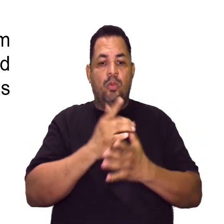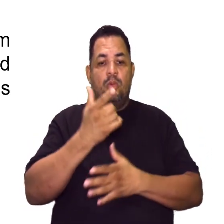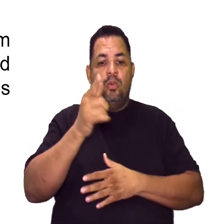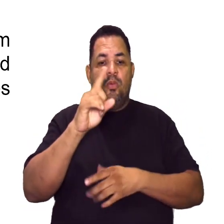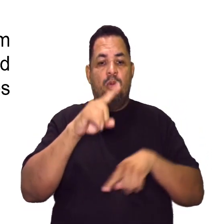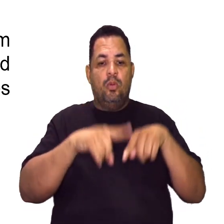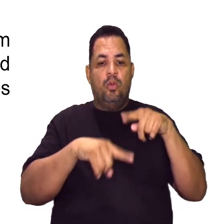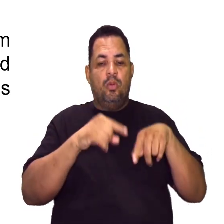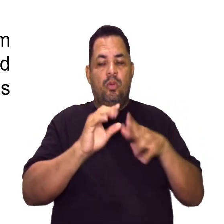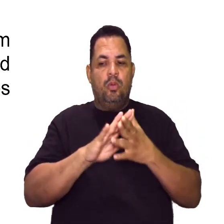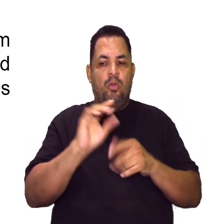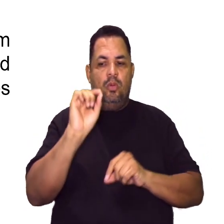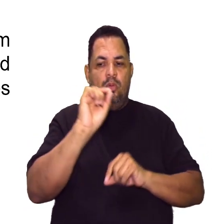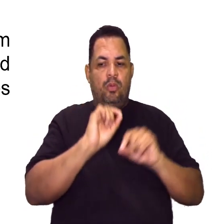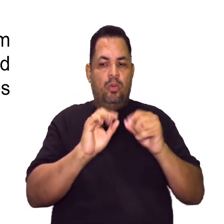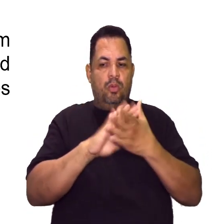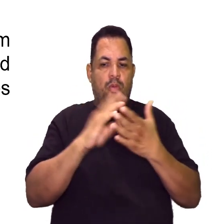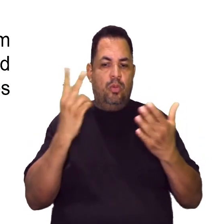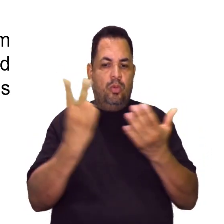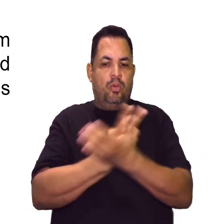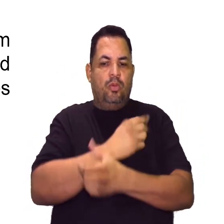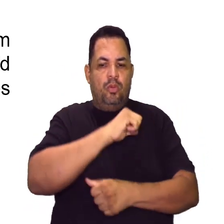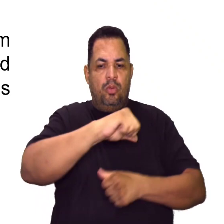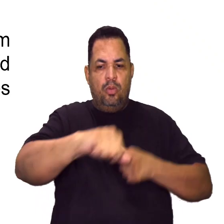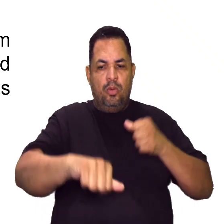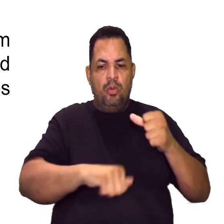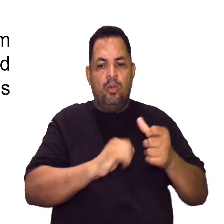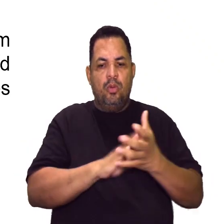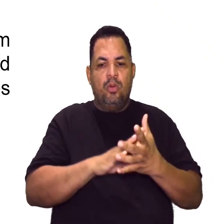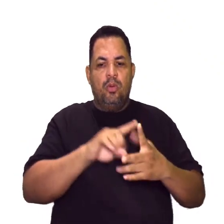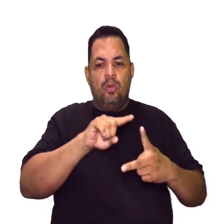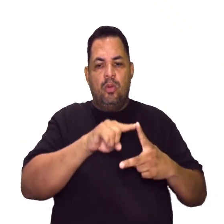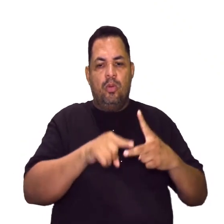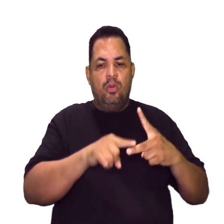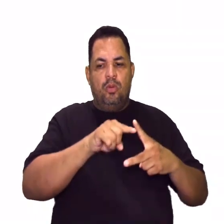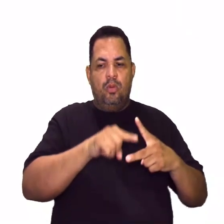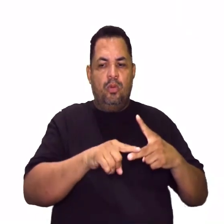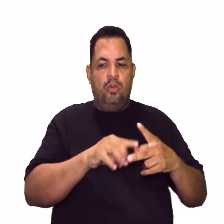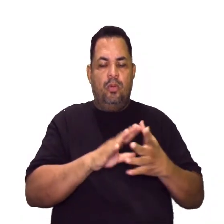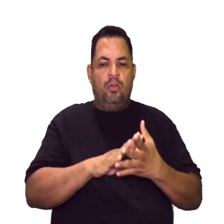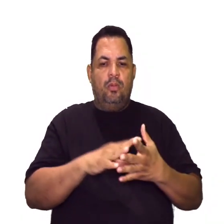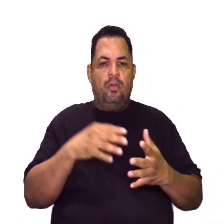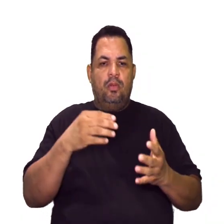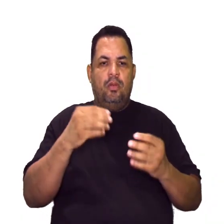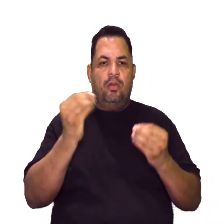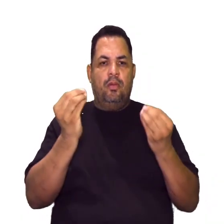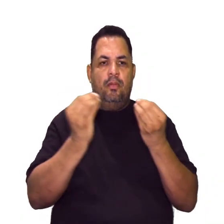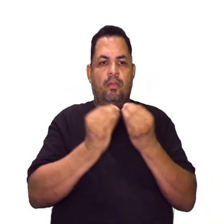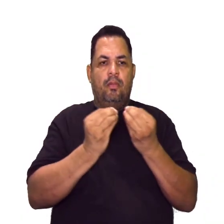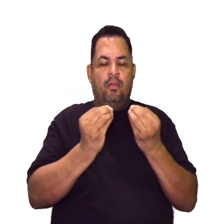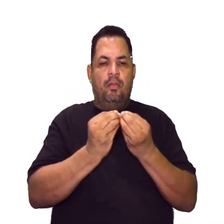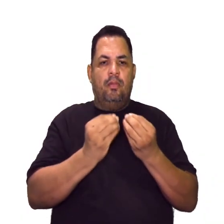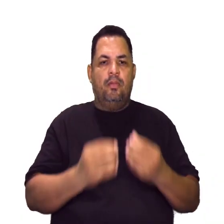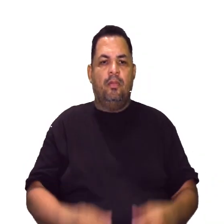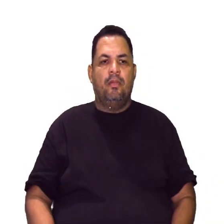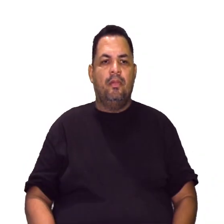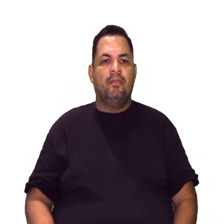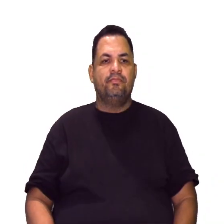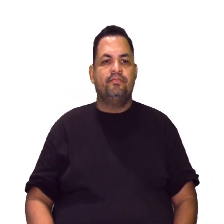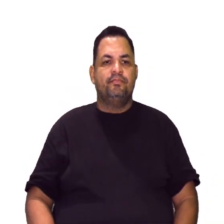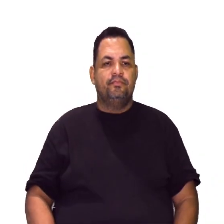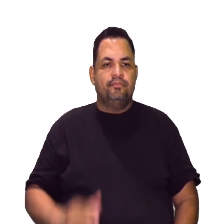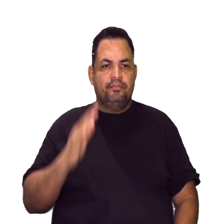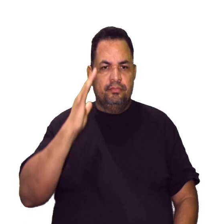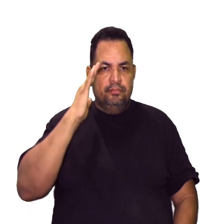E aí o que acontece? Altera o ângulo, né, da molécula. Sobre a teoria de repulsão dos